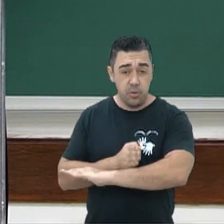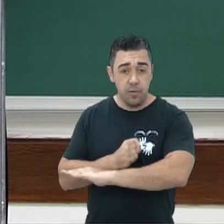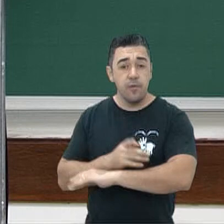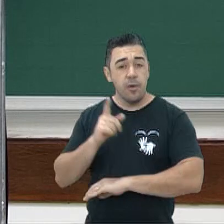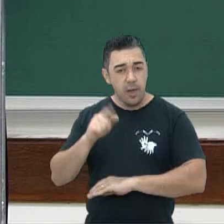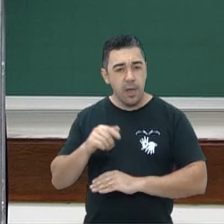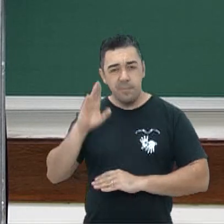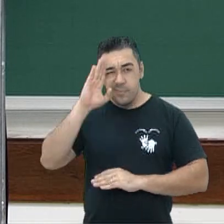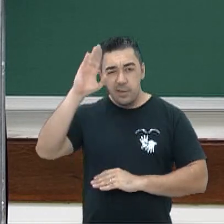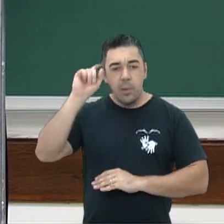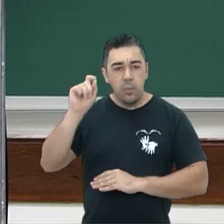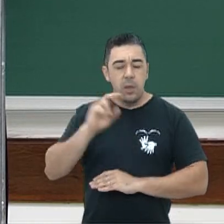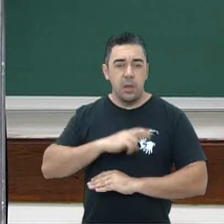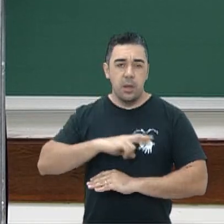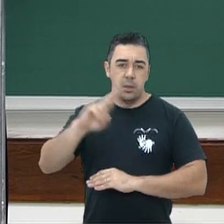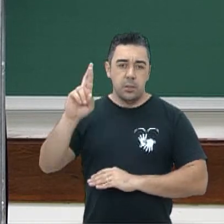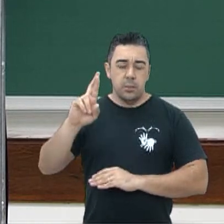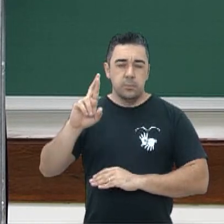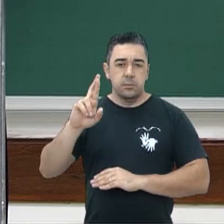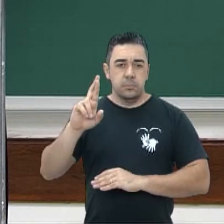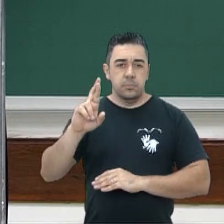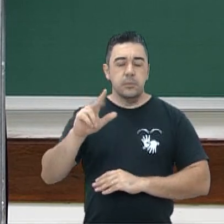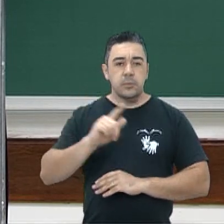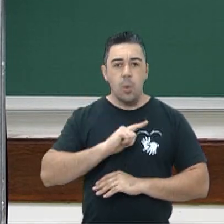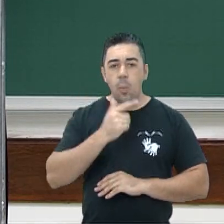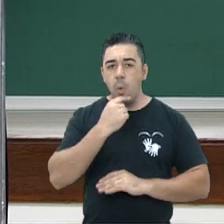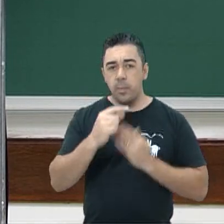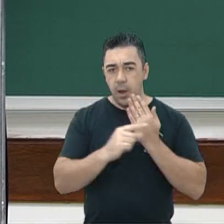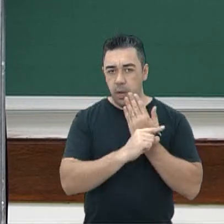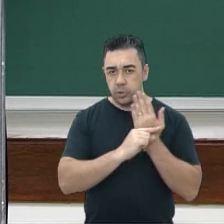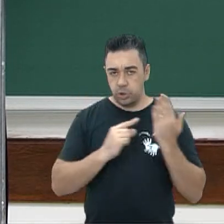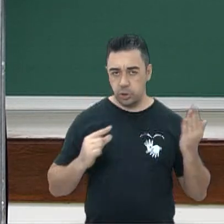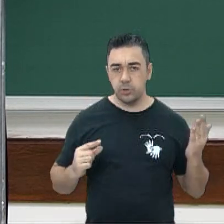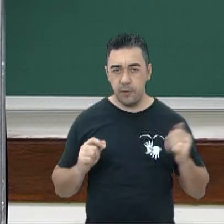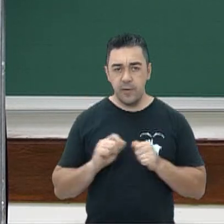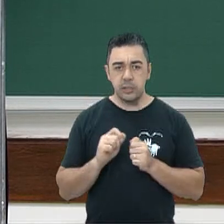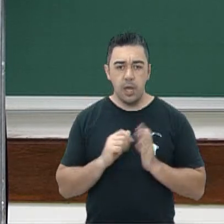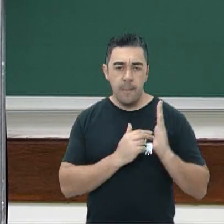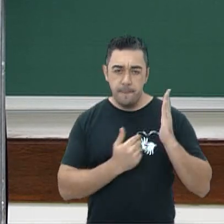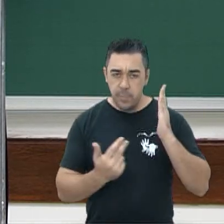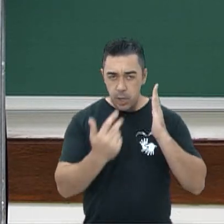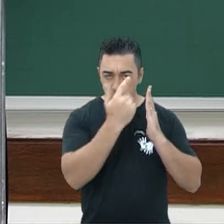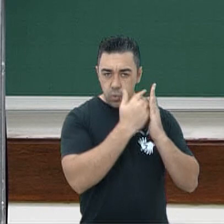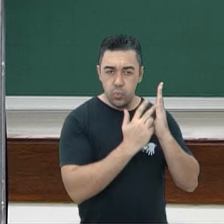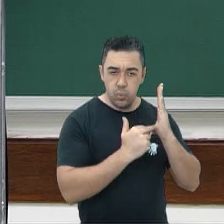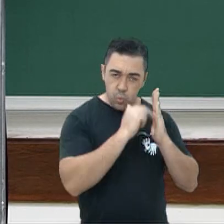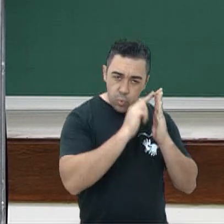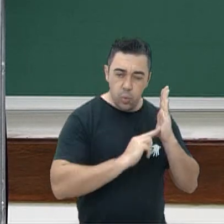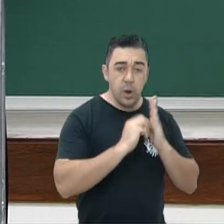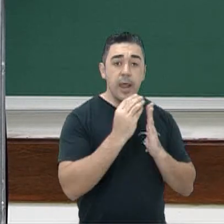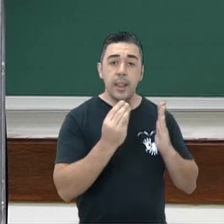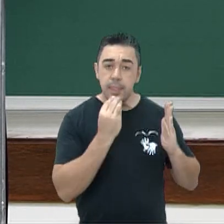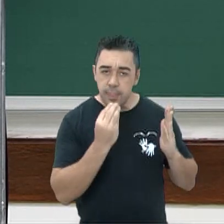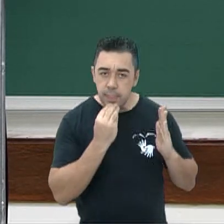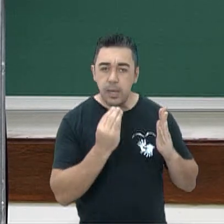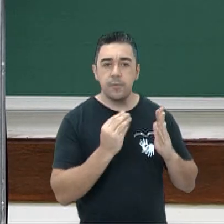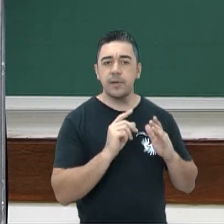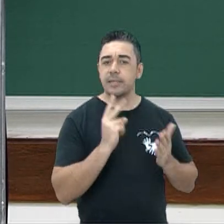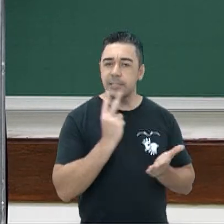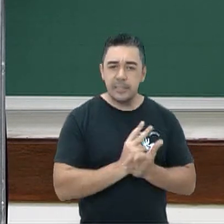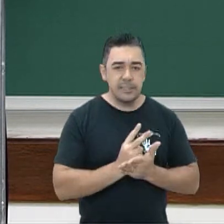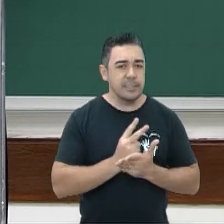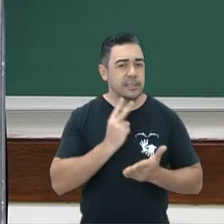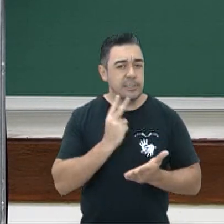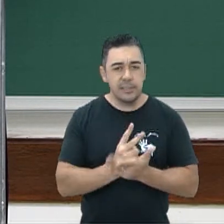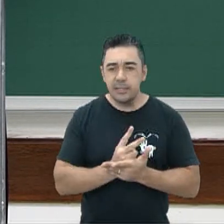questões religiosas. Então até um artista, quando fazia uma pintura ou uma gravura, ele tentava reproduzir